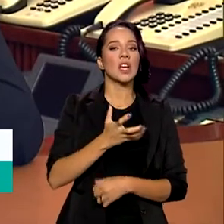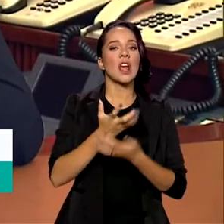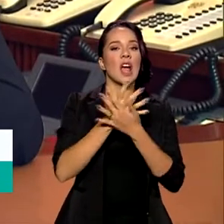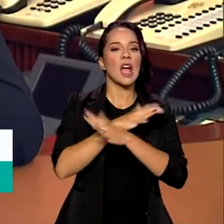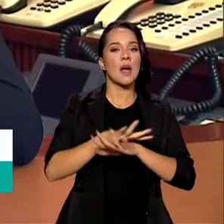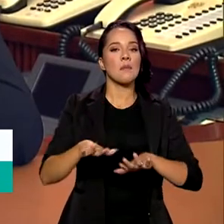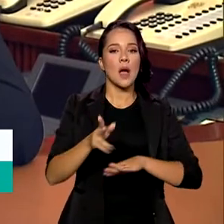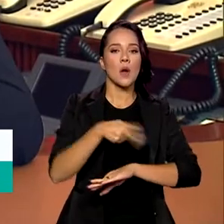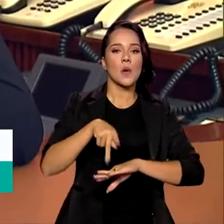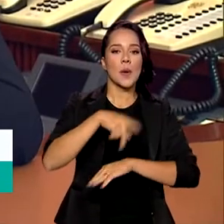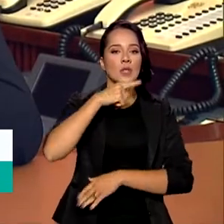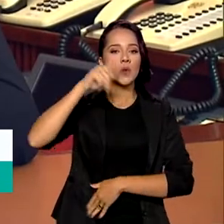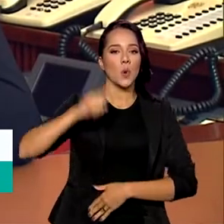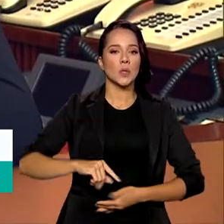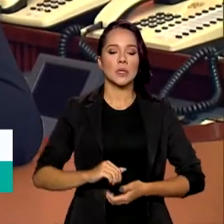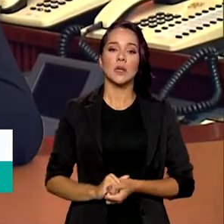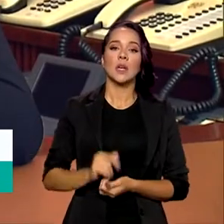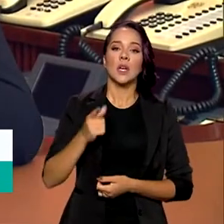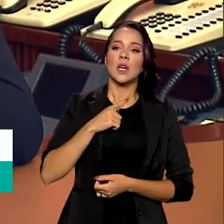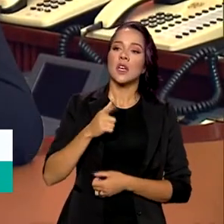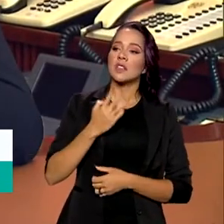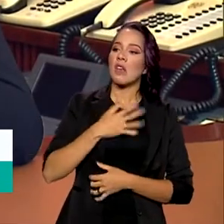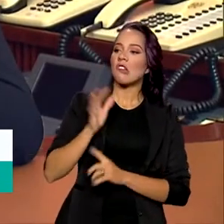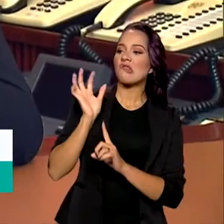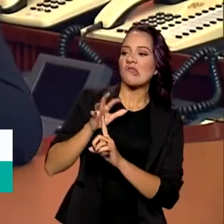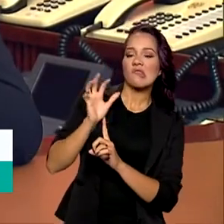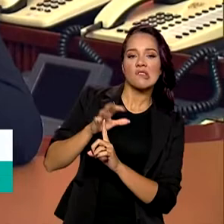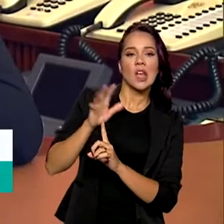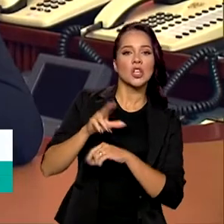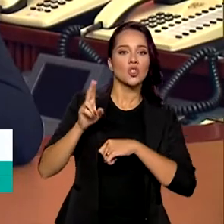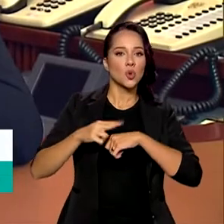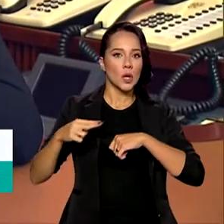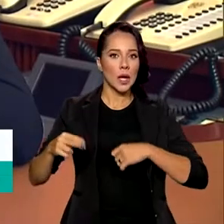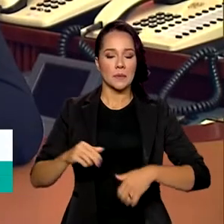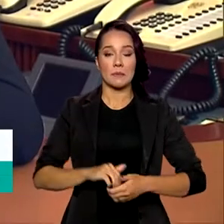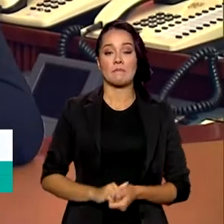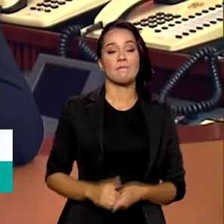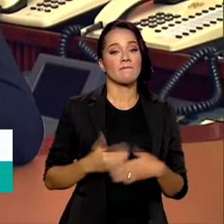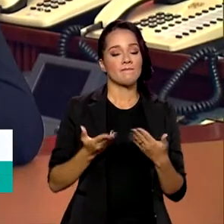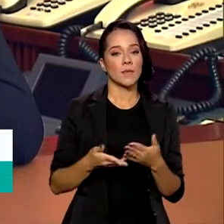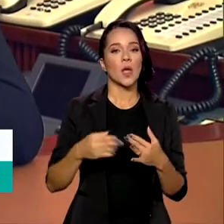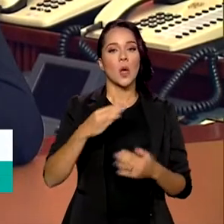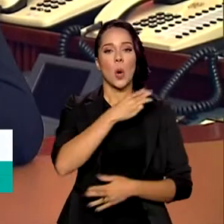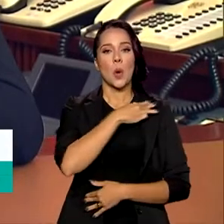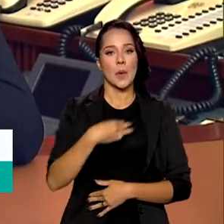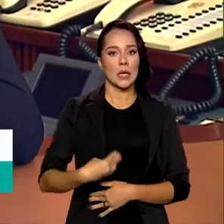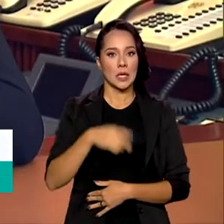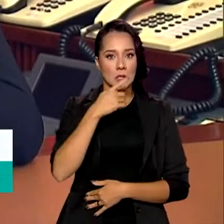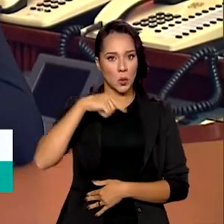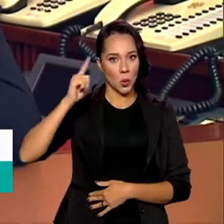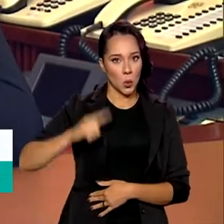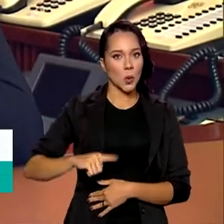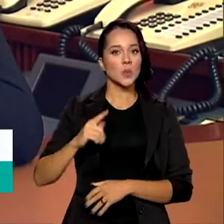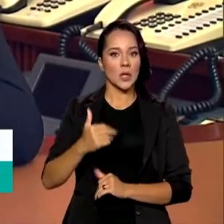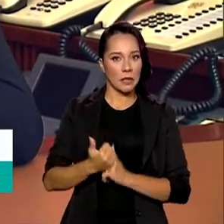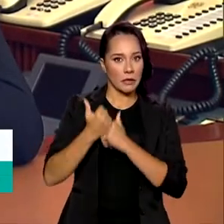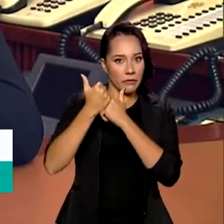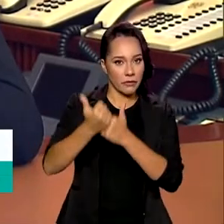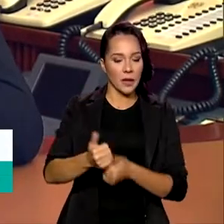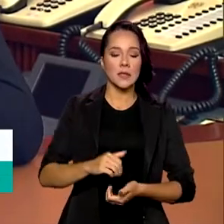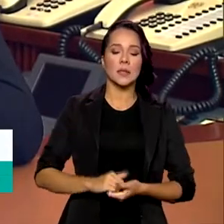destruir a Rússia e de recorrer a chantagem nuclear de acordo com o ministro Russo da Defesa